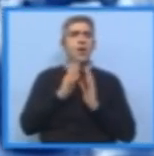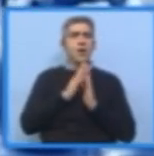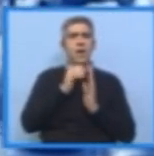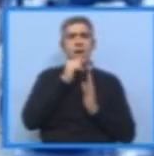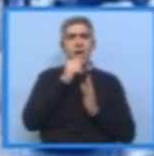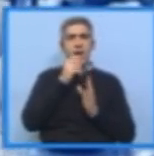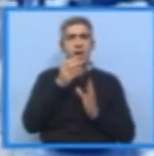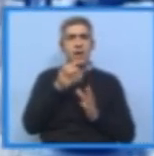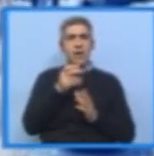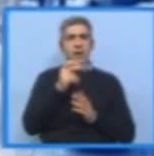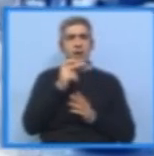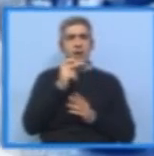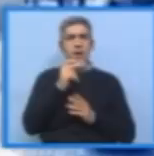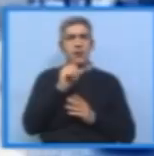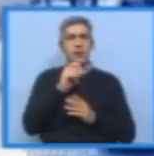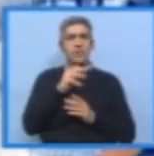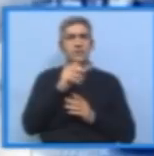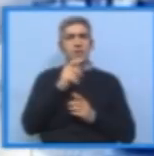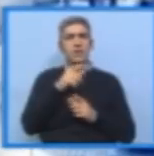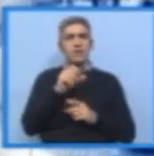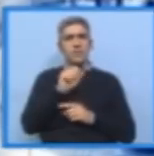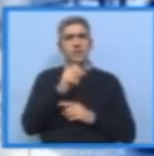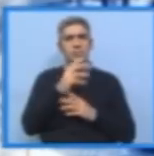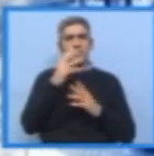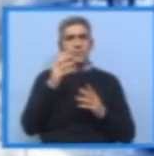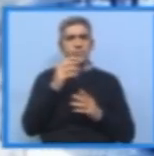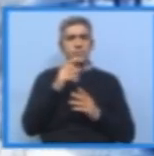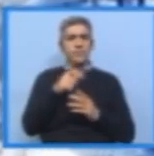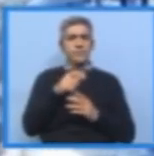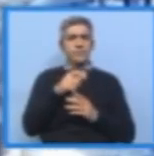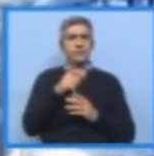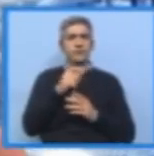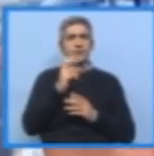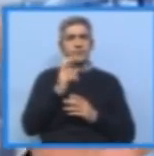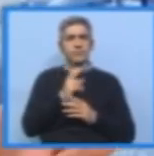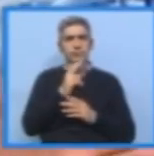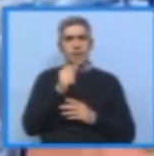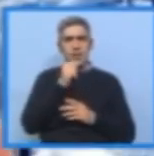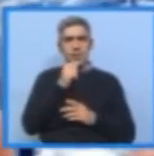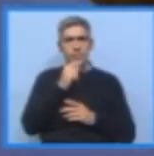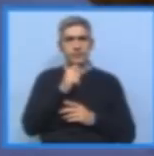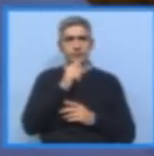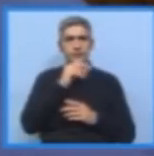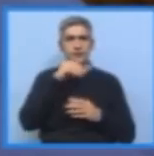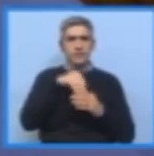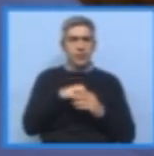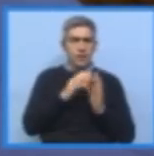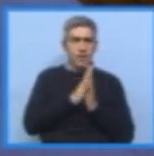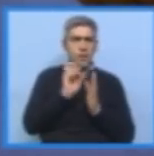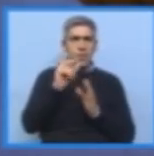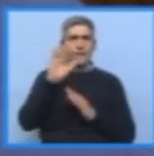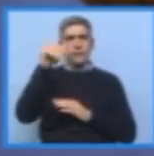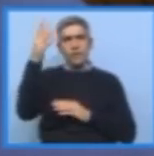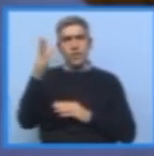da água, em grego agiasma, grande sacramental, de bênção da água, tanto pode ser dentro da igreja ou